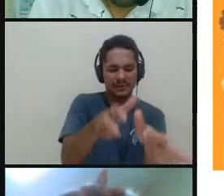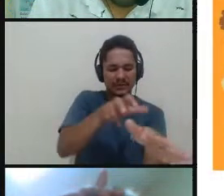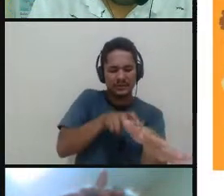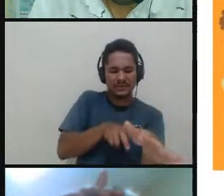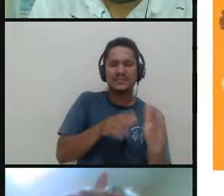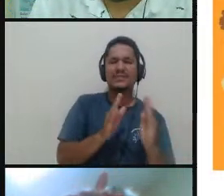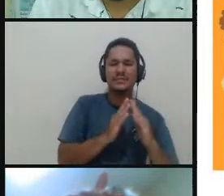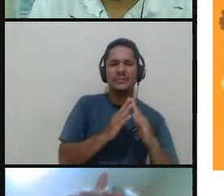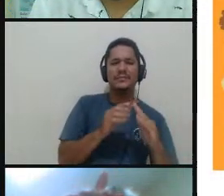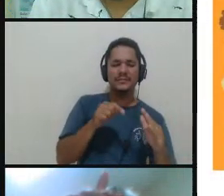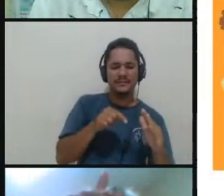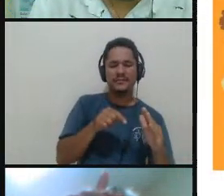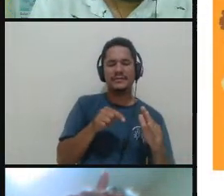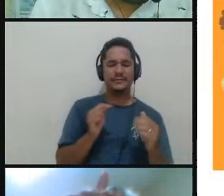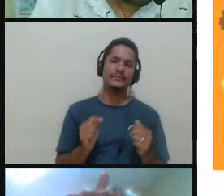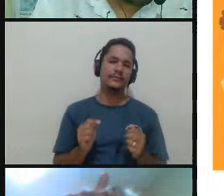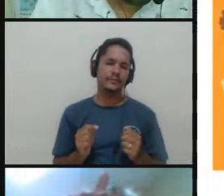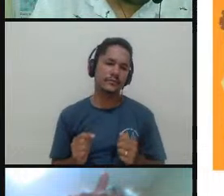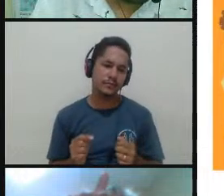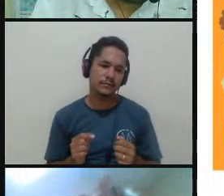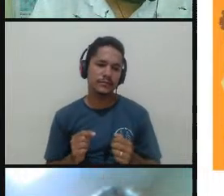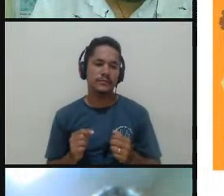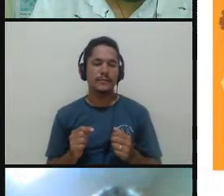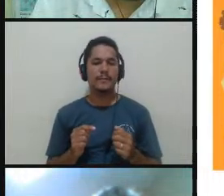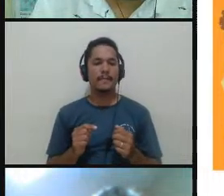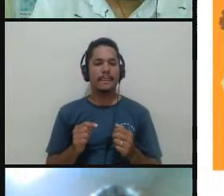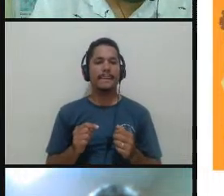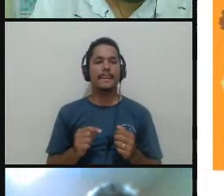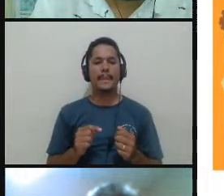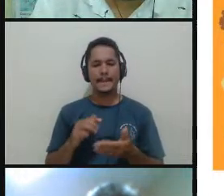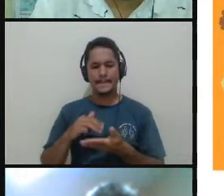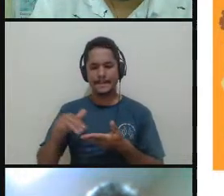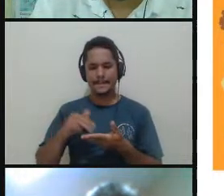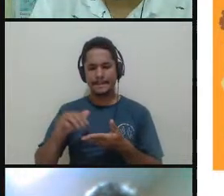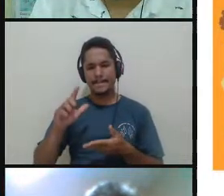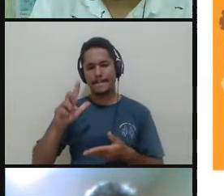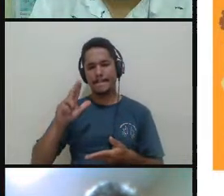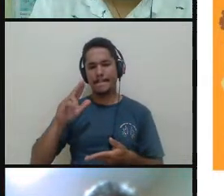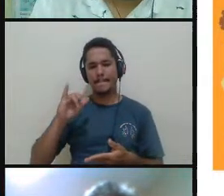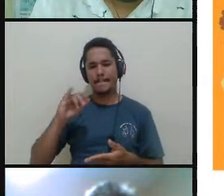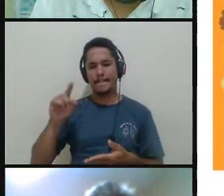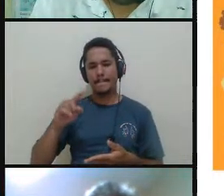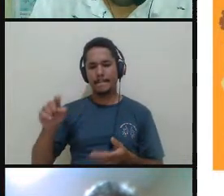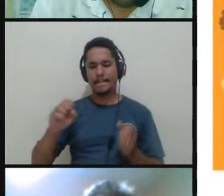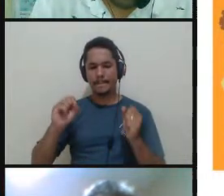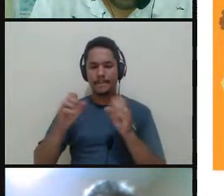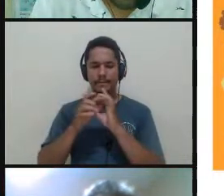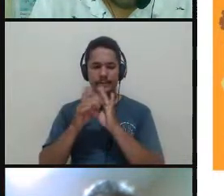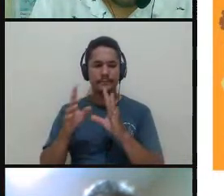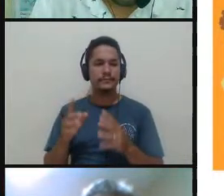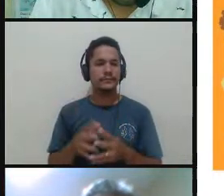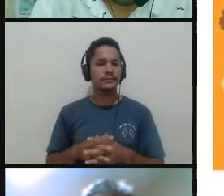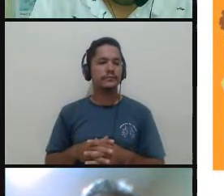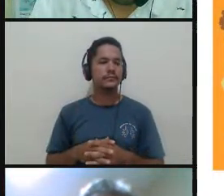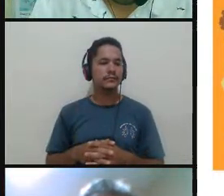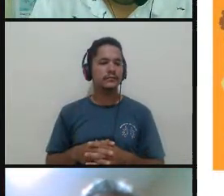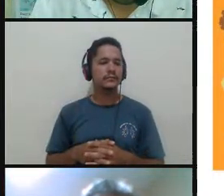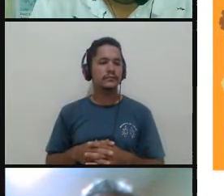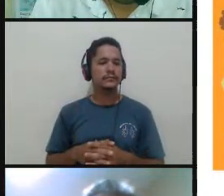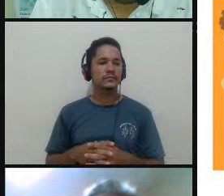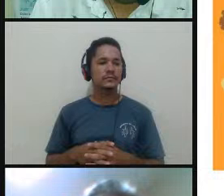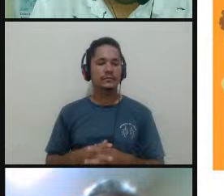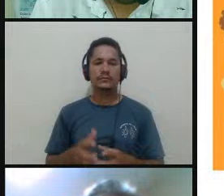Outra pergunta, estou lendo. Ô, secretário Luiz, pode falar, fica à vontade. Então, e aproveitando